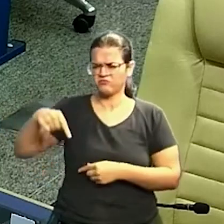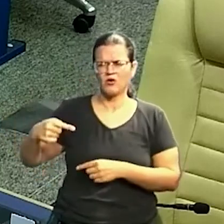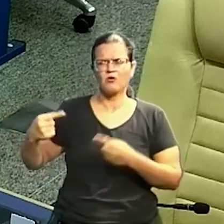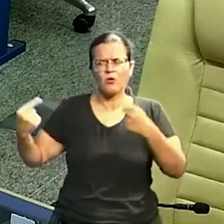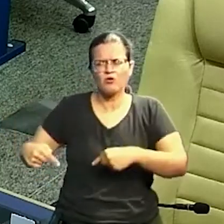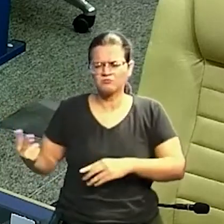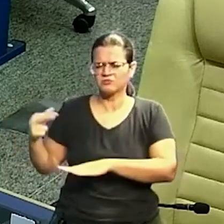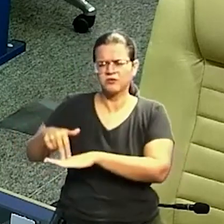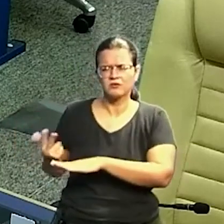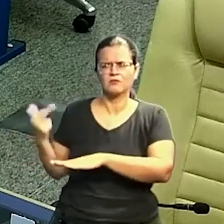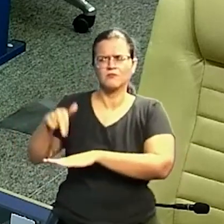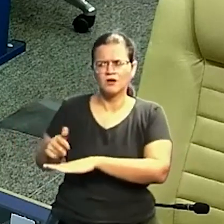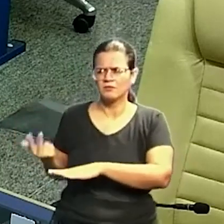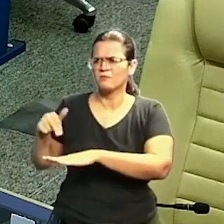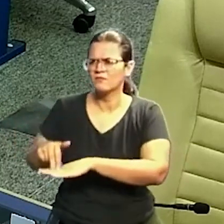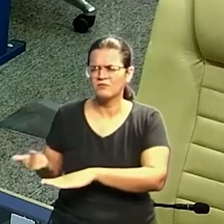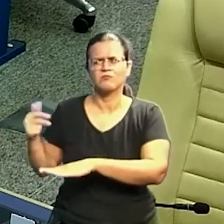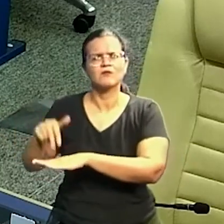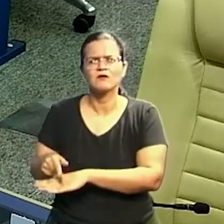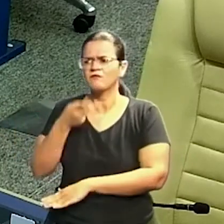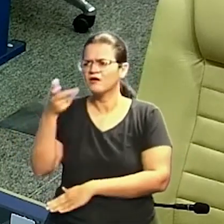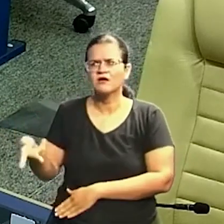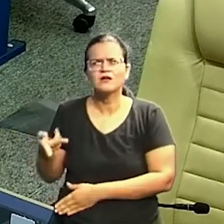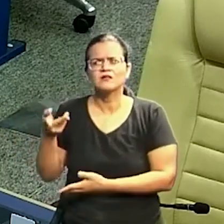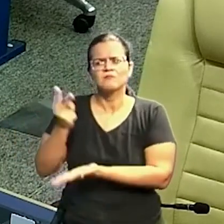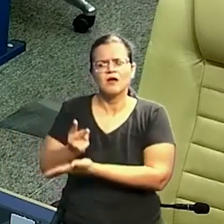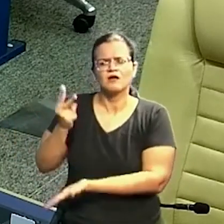na tribuna 4 vezes e nem o nome